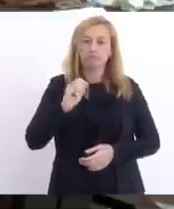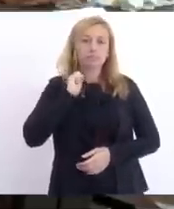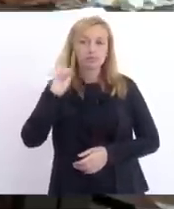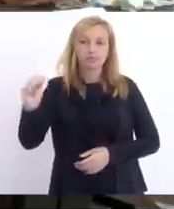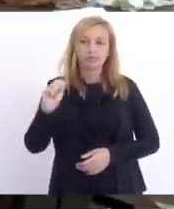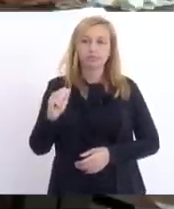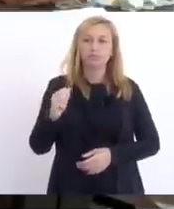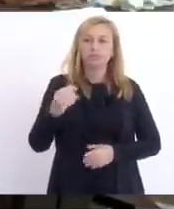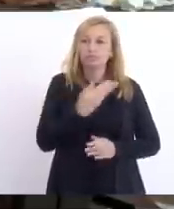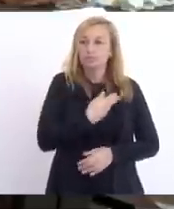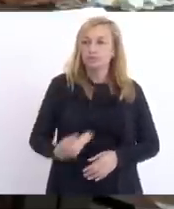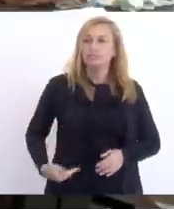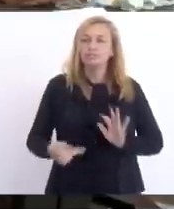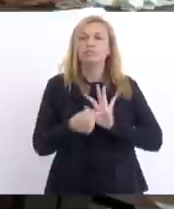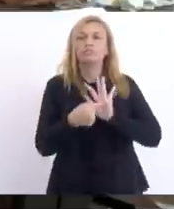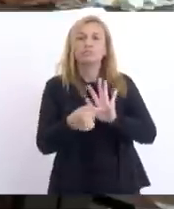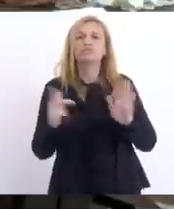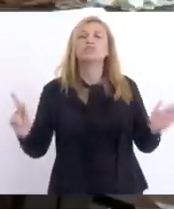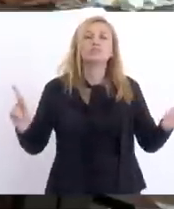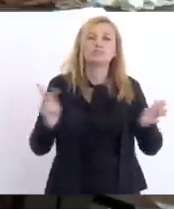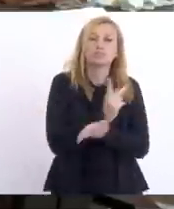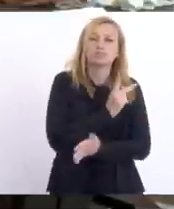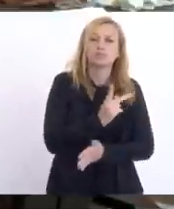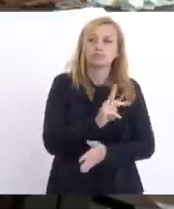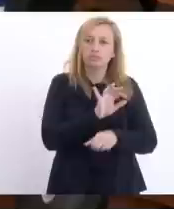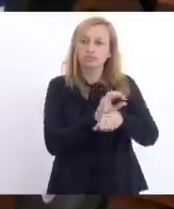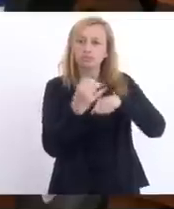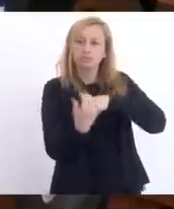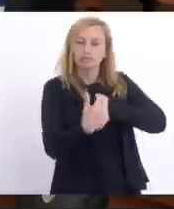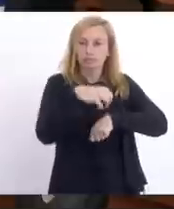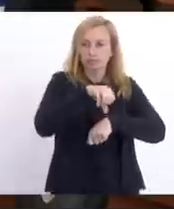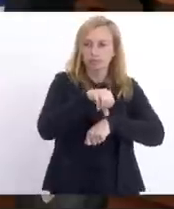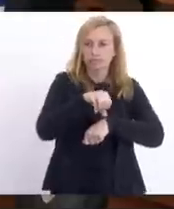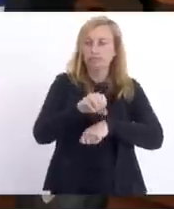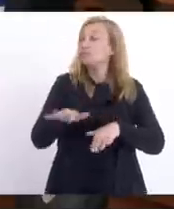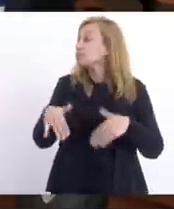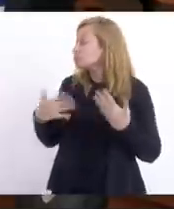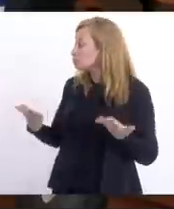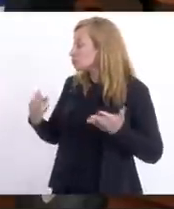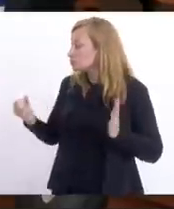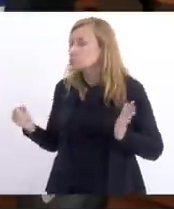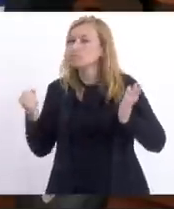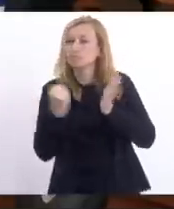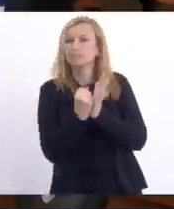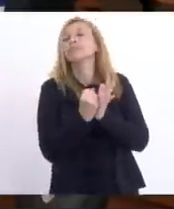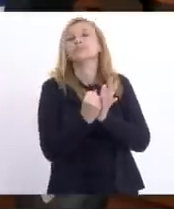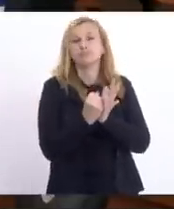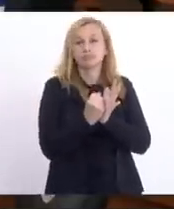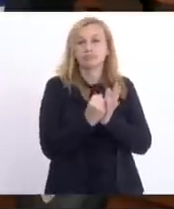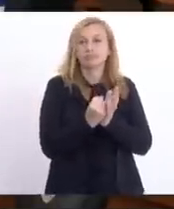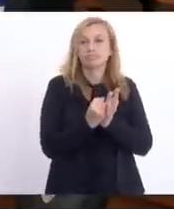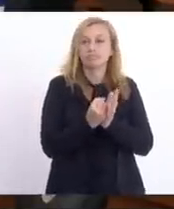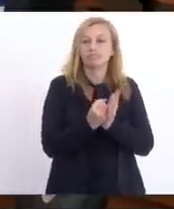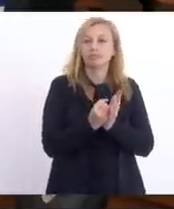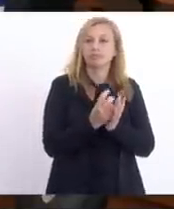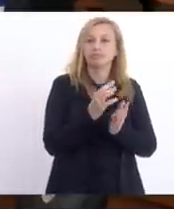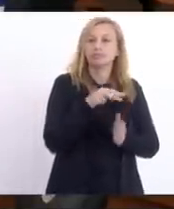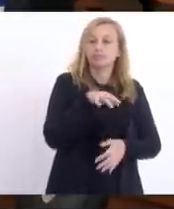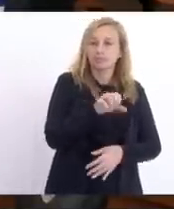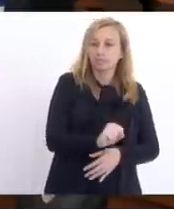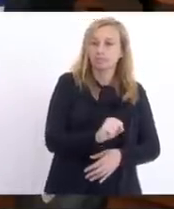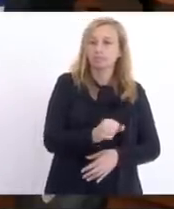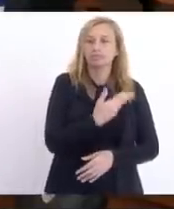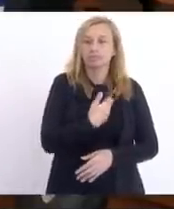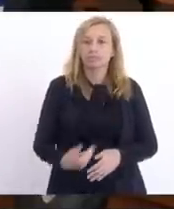governo mostre o que está acontecendo com a Covid e qual vai ser o impacto na receita do governo,